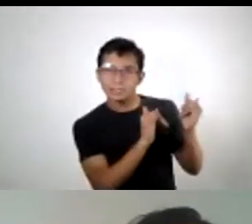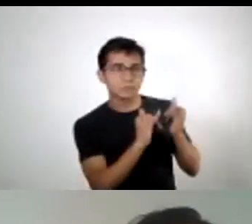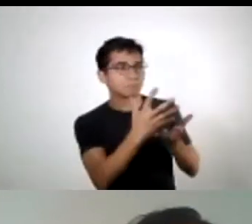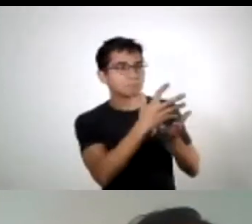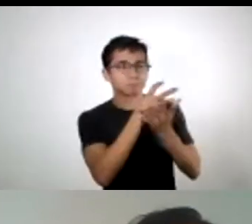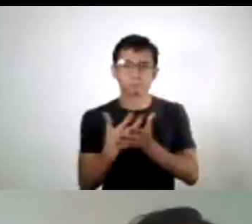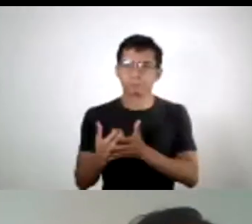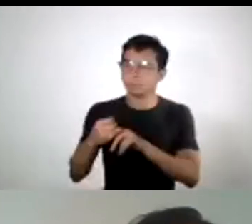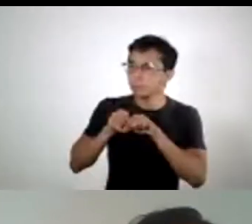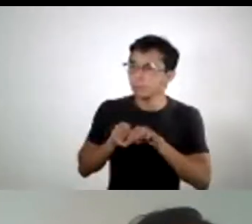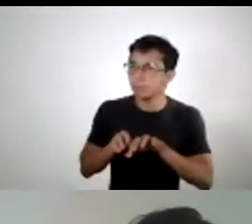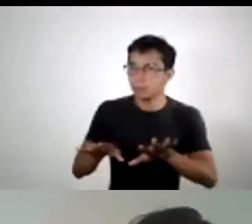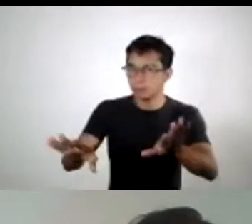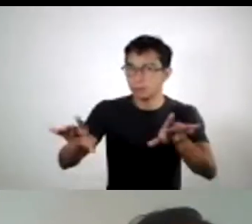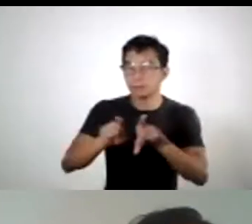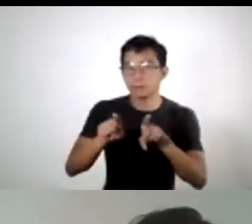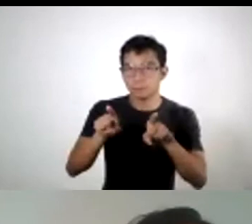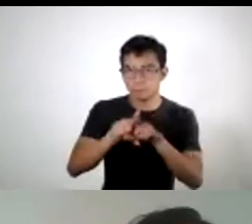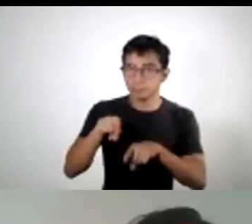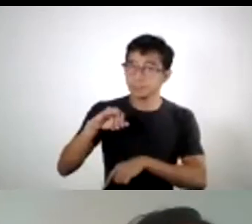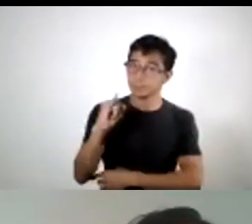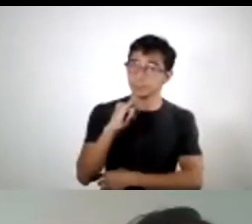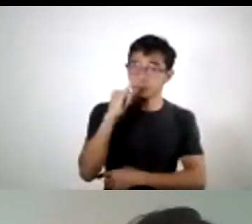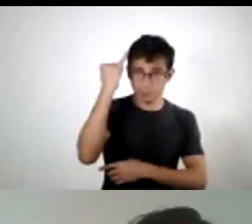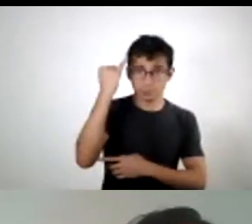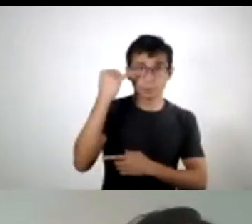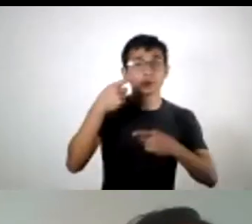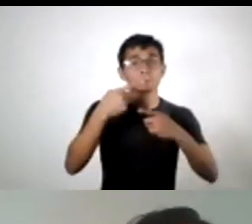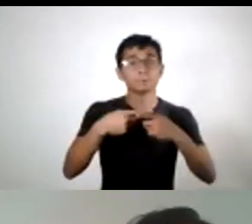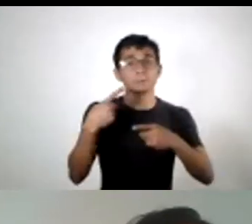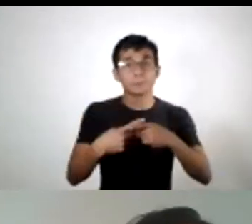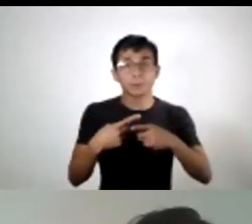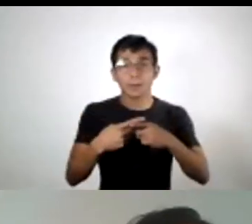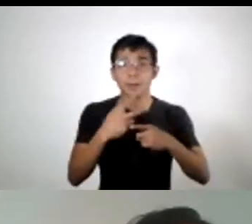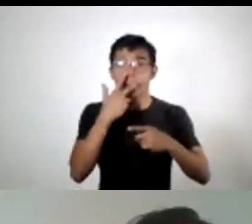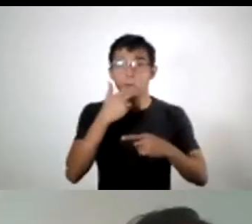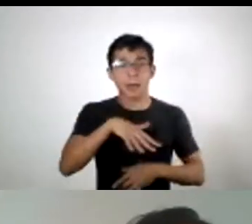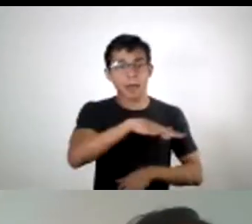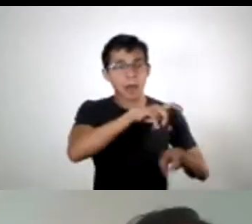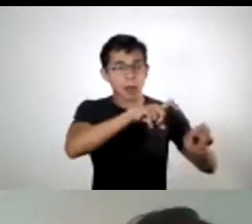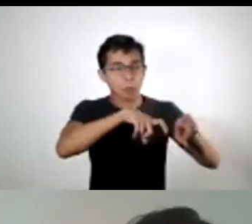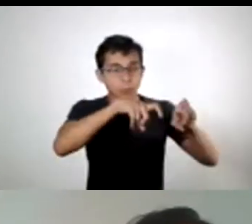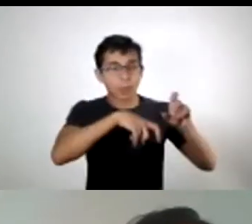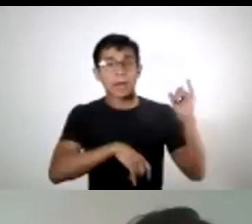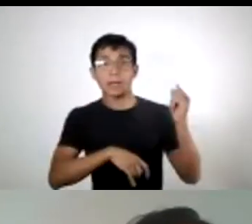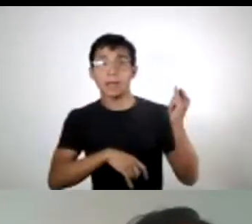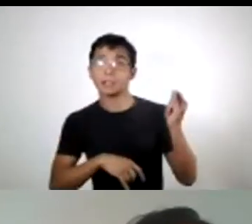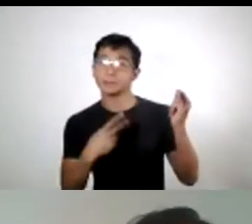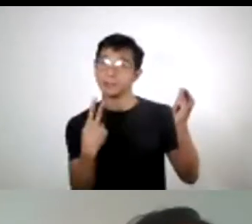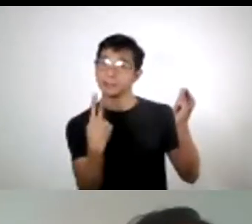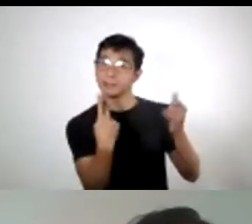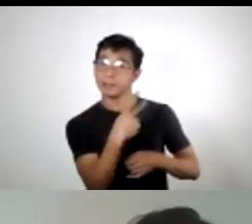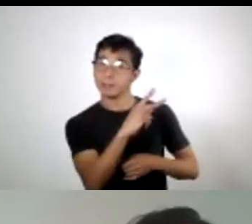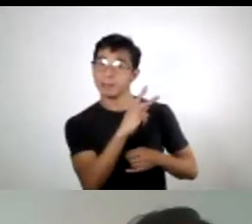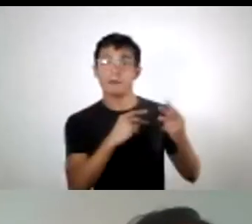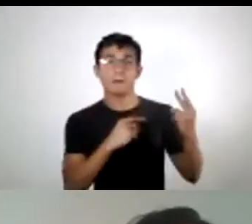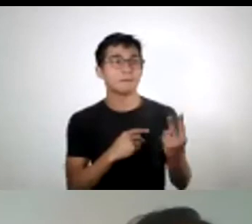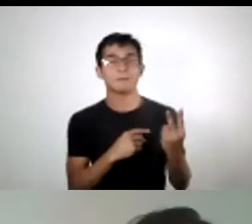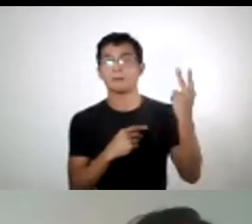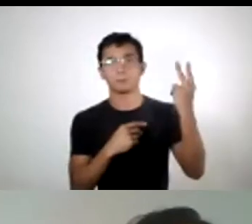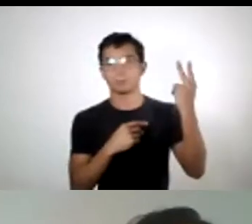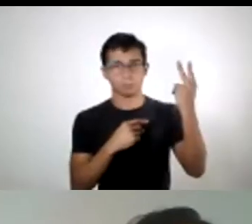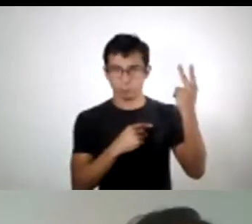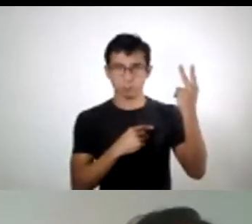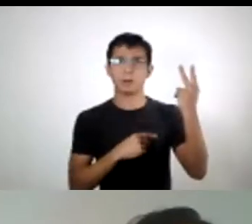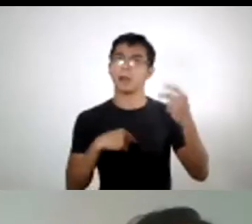né? Porque ainda existe um desvalor e a gente fica muito feliz, eu não sei se eu respondi a pergunta, mas